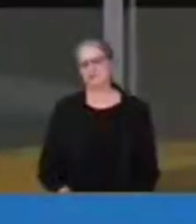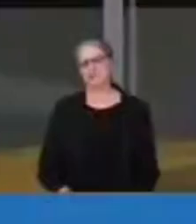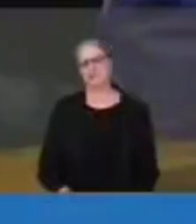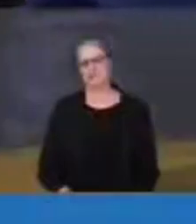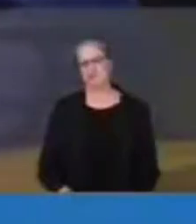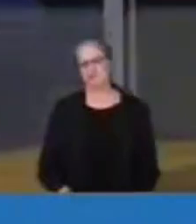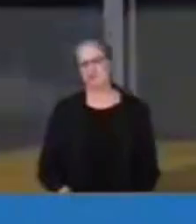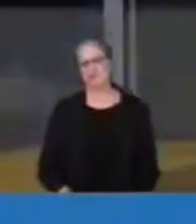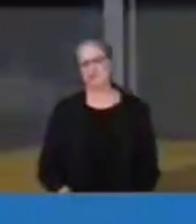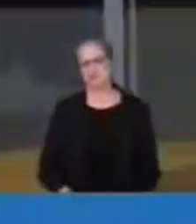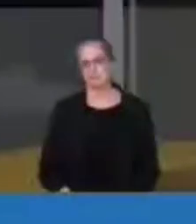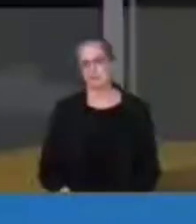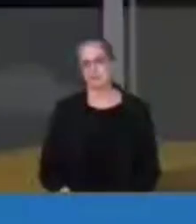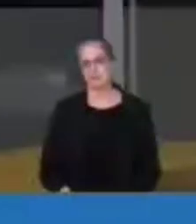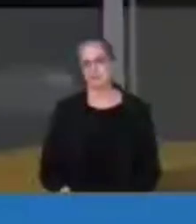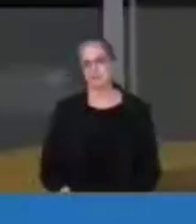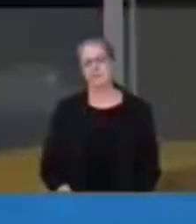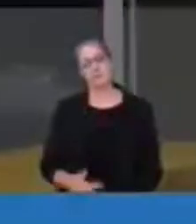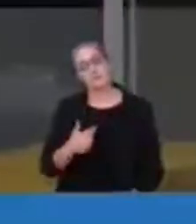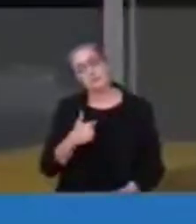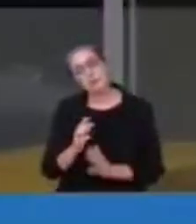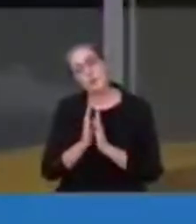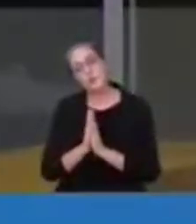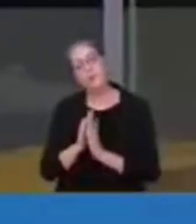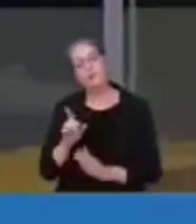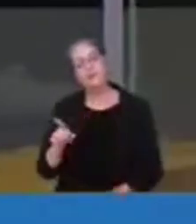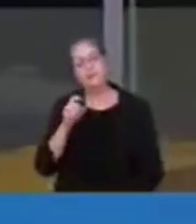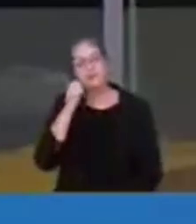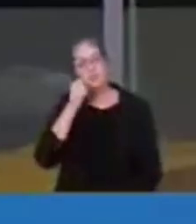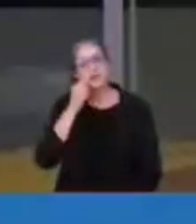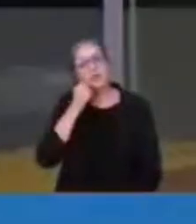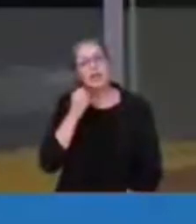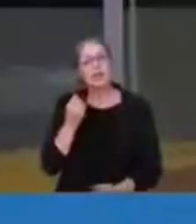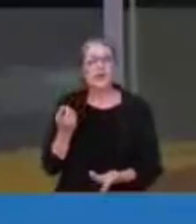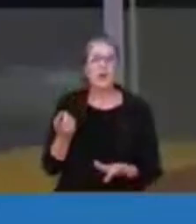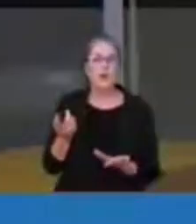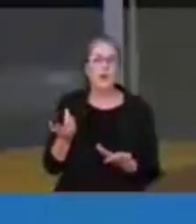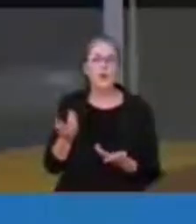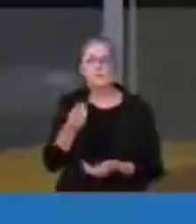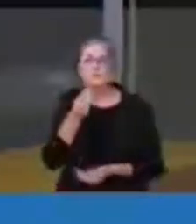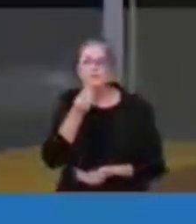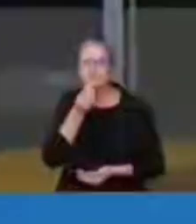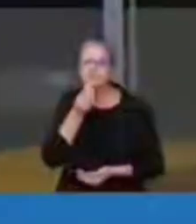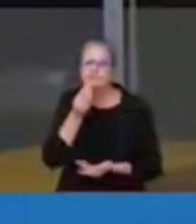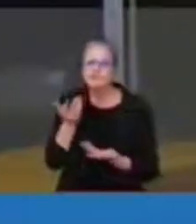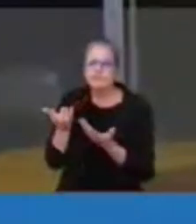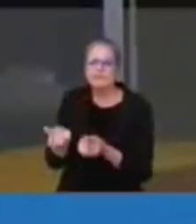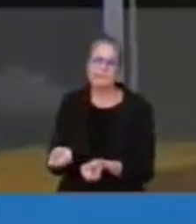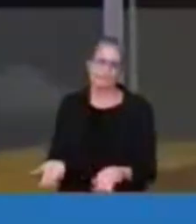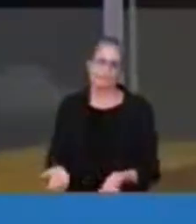ao senador Randolph para que ele se sensibilize com esse assunto. E, para